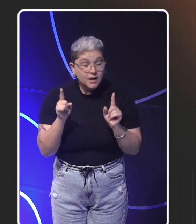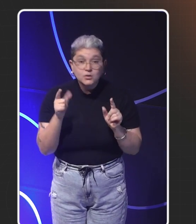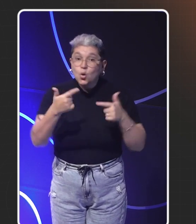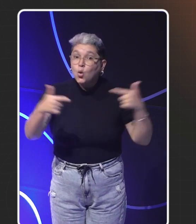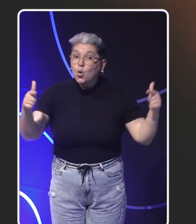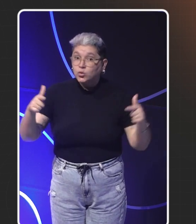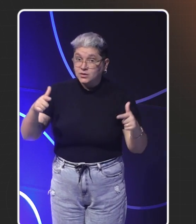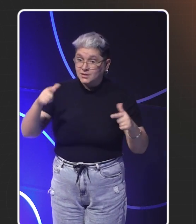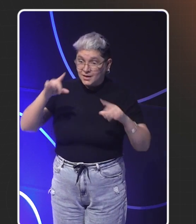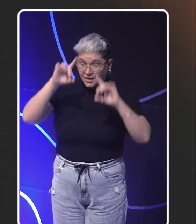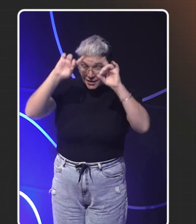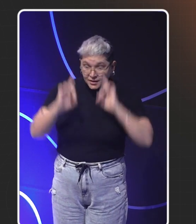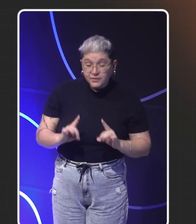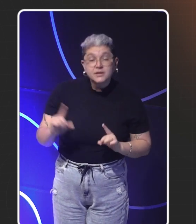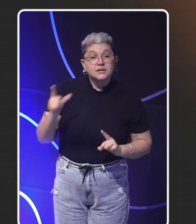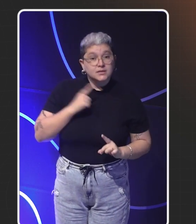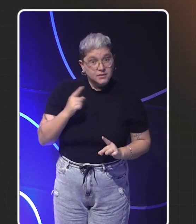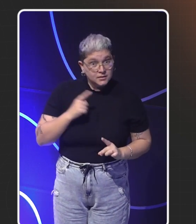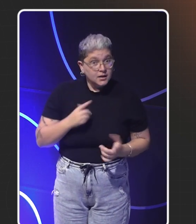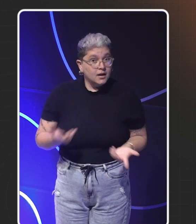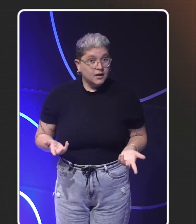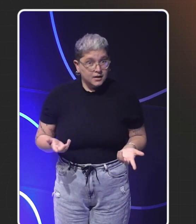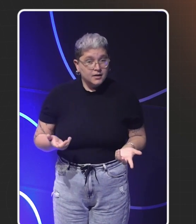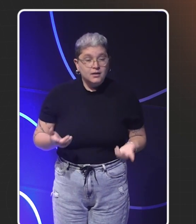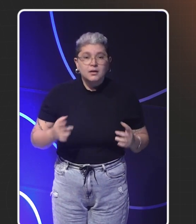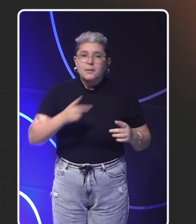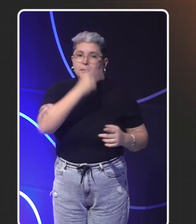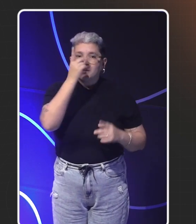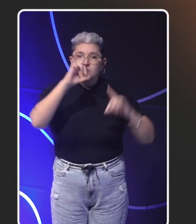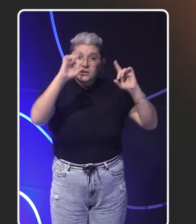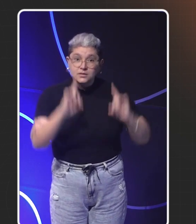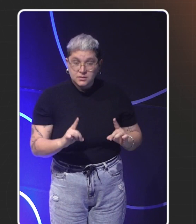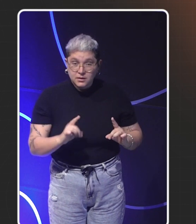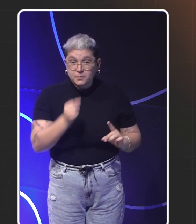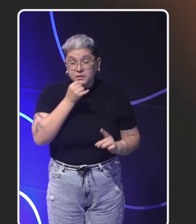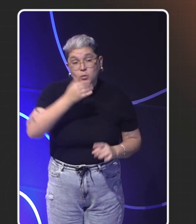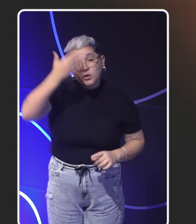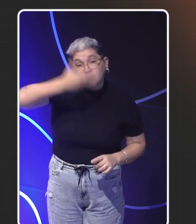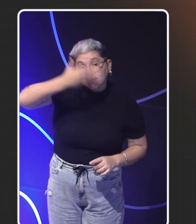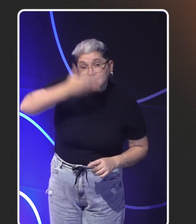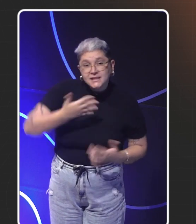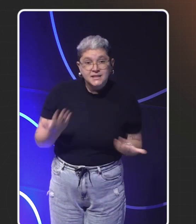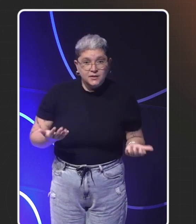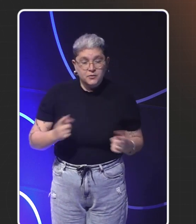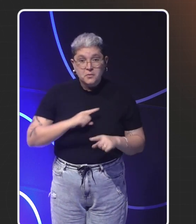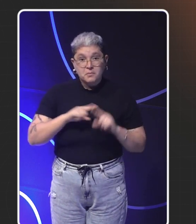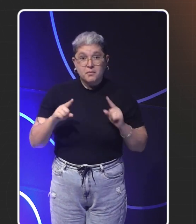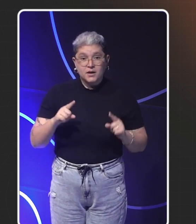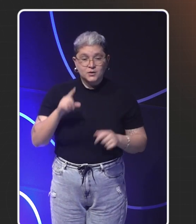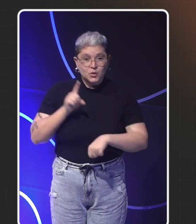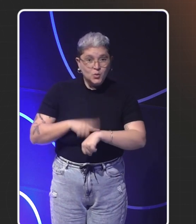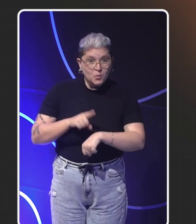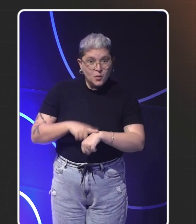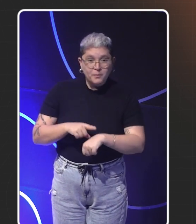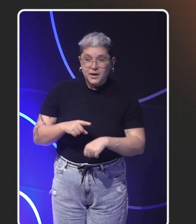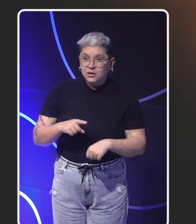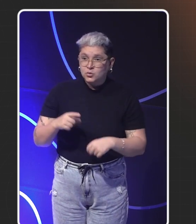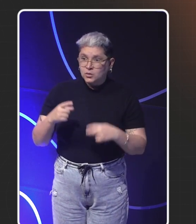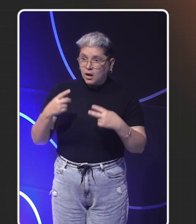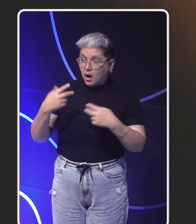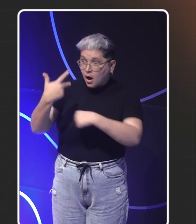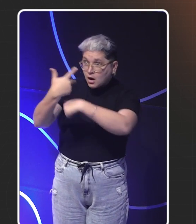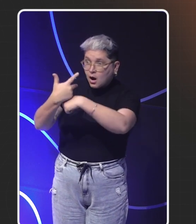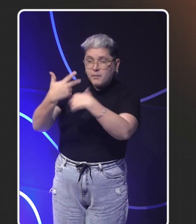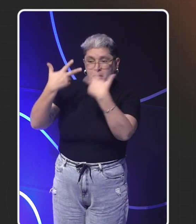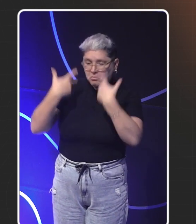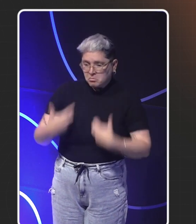tipos de deficiência. Existem pessoas com deficiência que têm deficiências visíveis como eu, mas que na hora que estão falando para uma câmera não são tão perceptíveis e